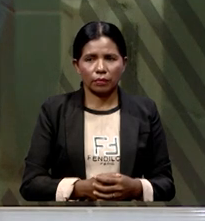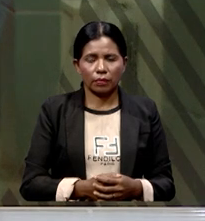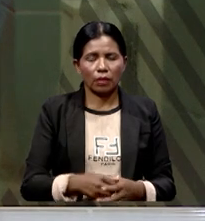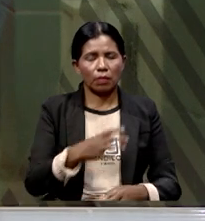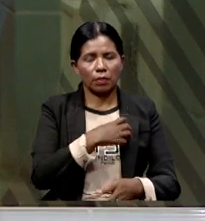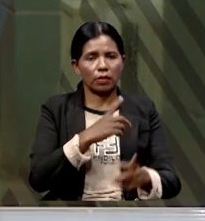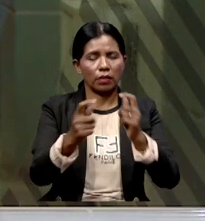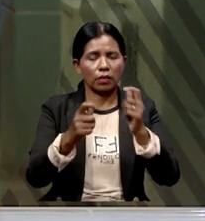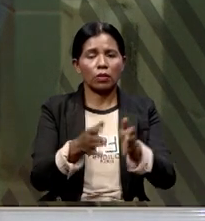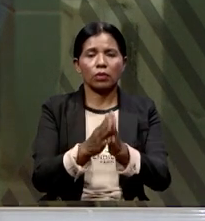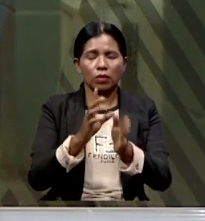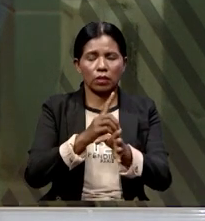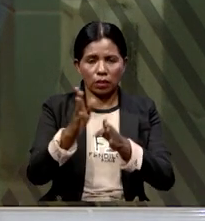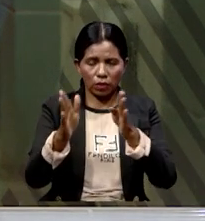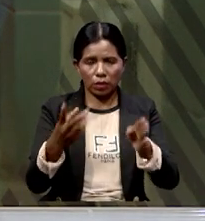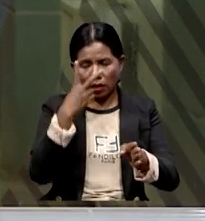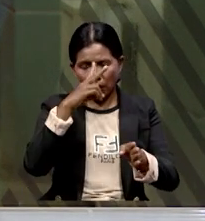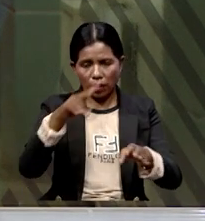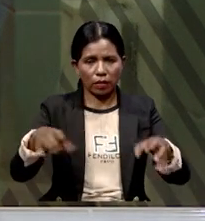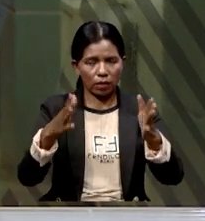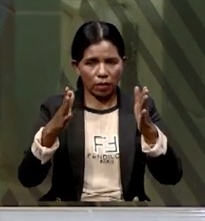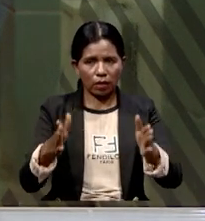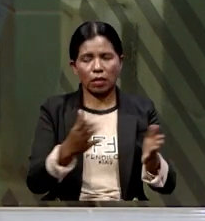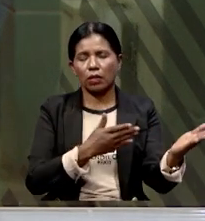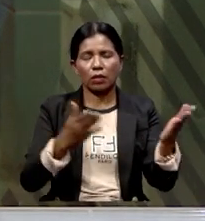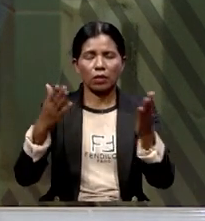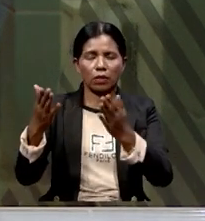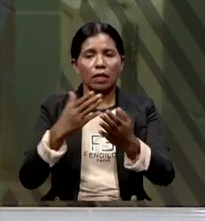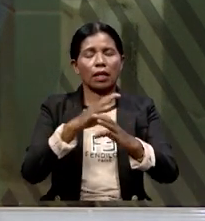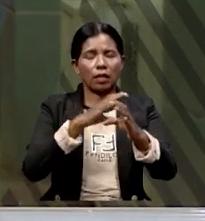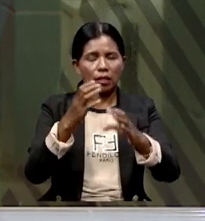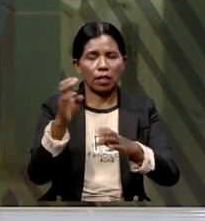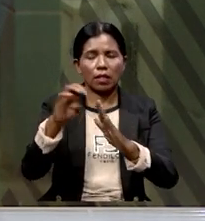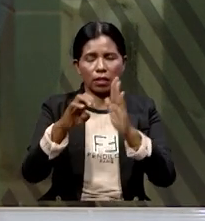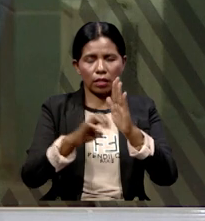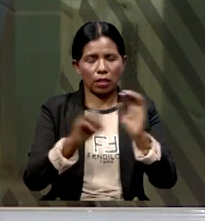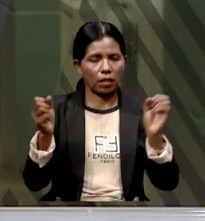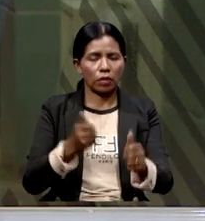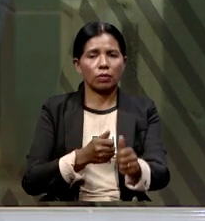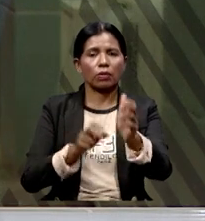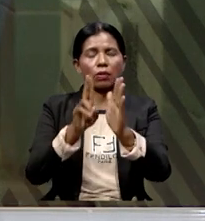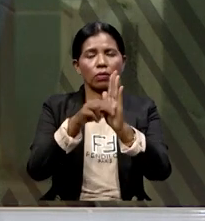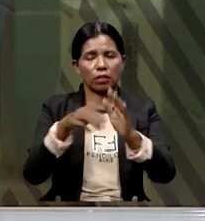Polícia de Trânsito Russo Diretor Cirato controla funcionário Siranebe Lori Viatura Estado Latuir Hora